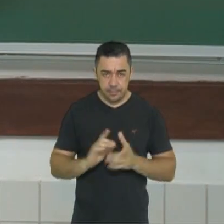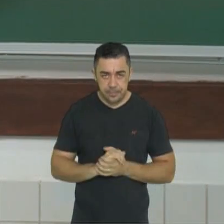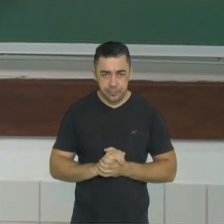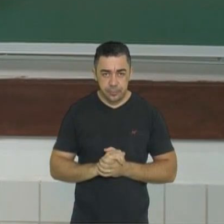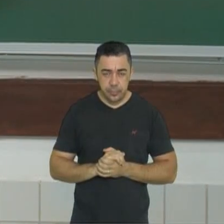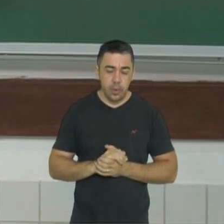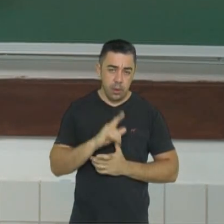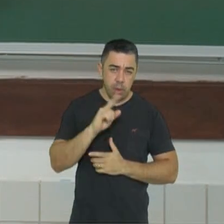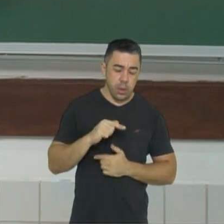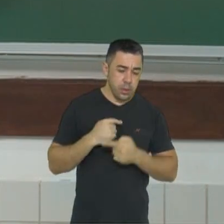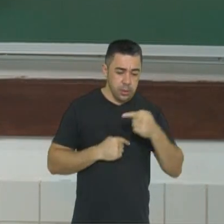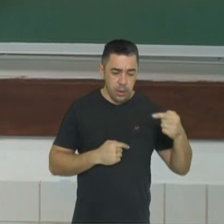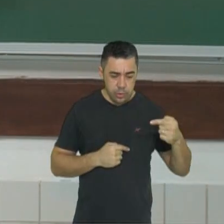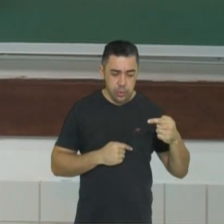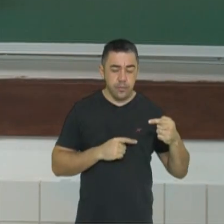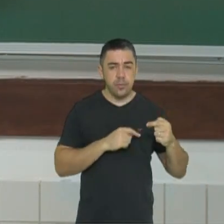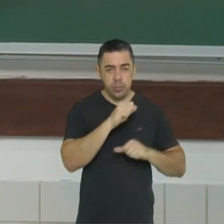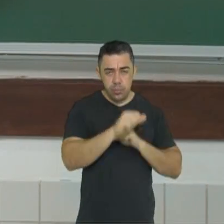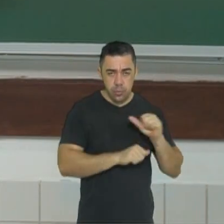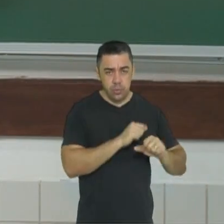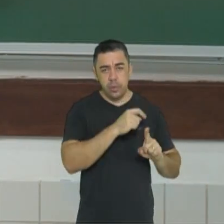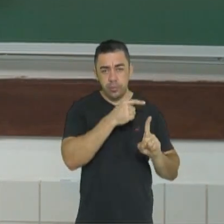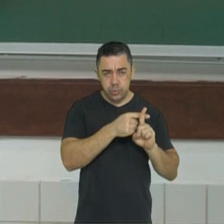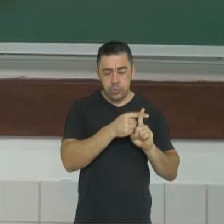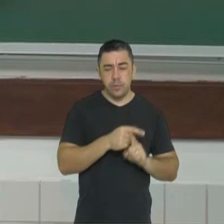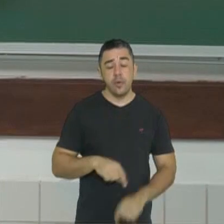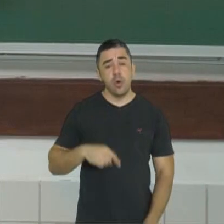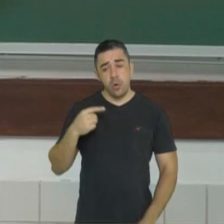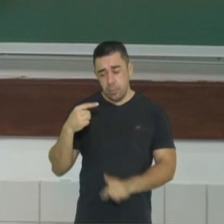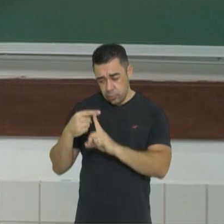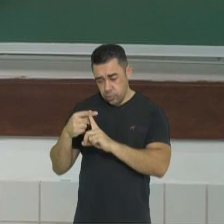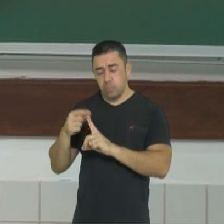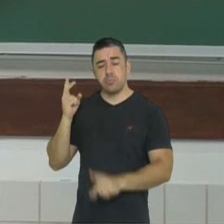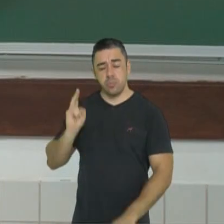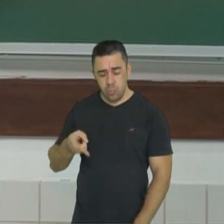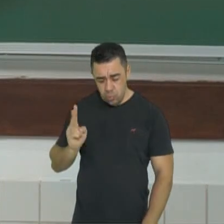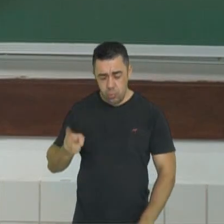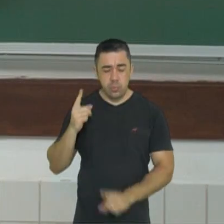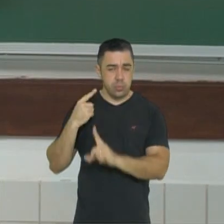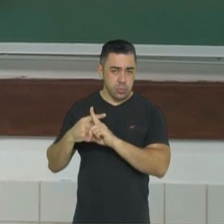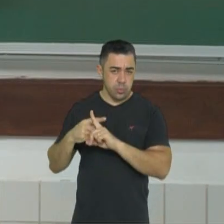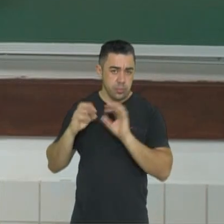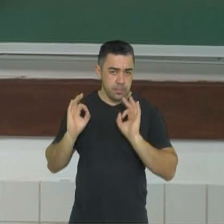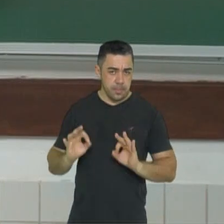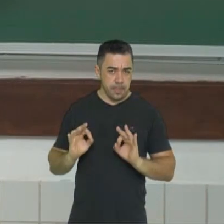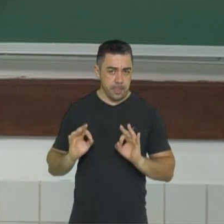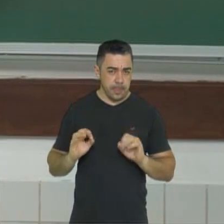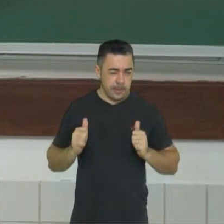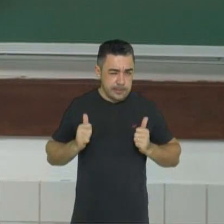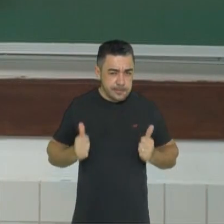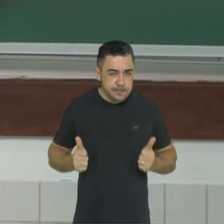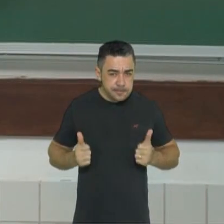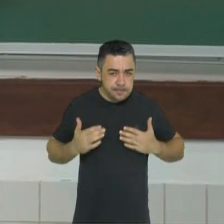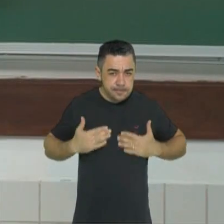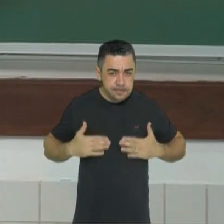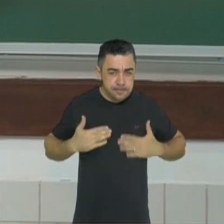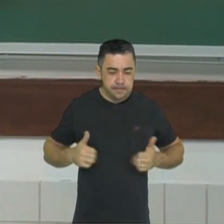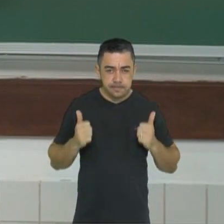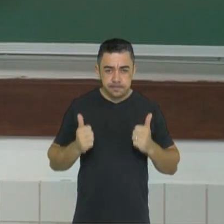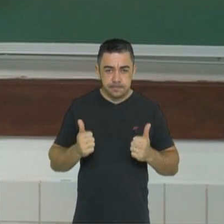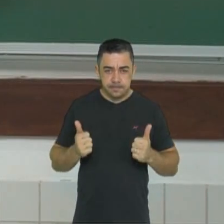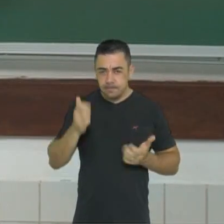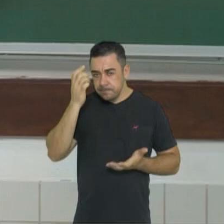modo negativo fica positivo módulo de um positivo permanece positivo tranquilo